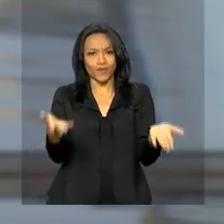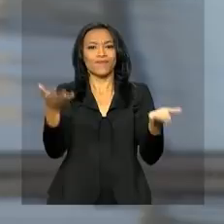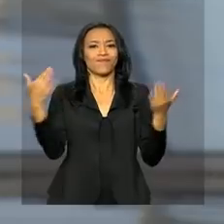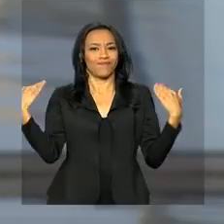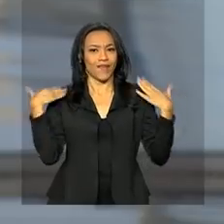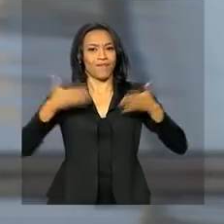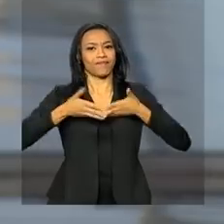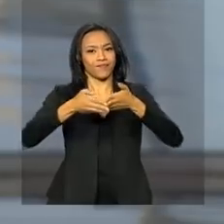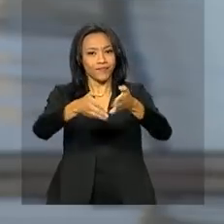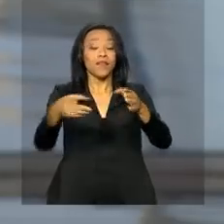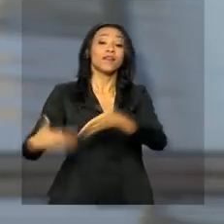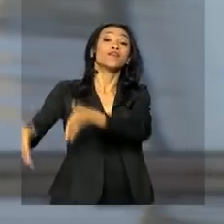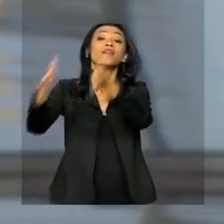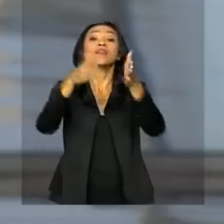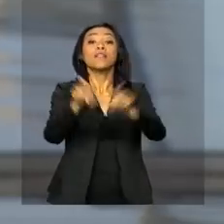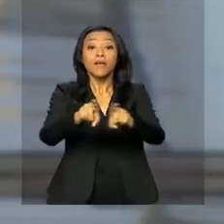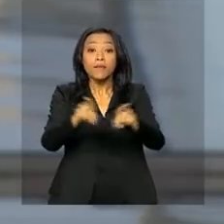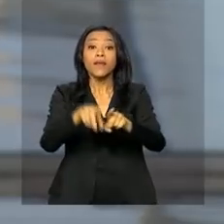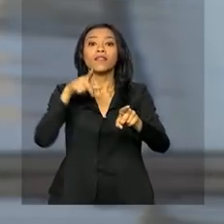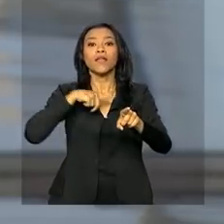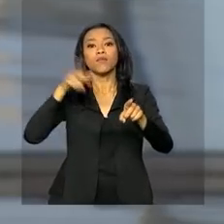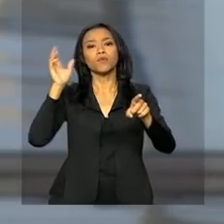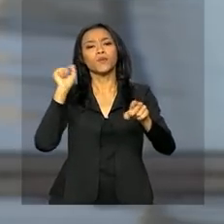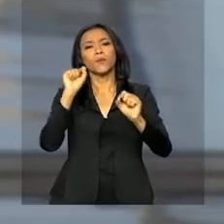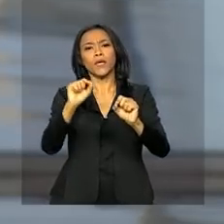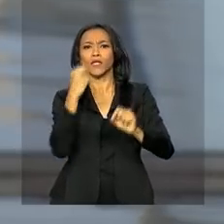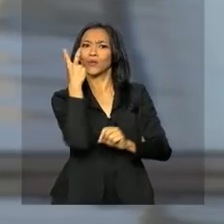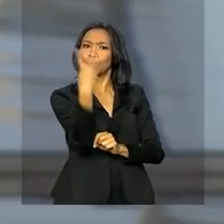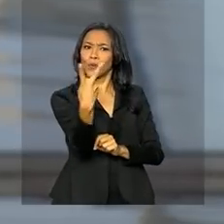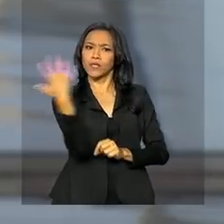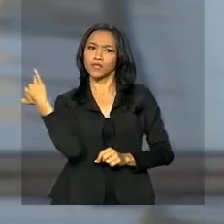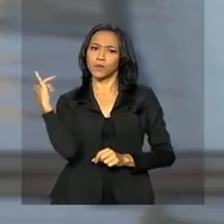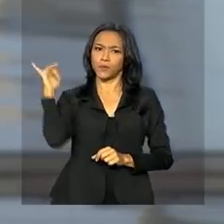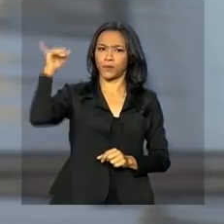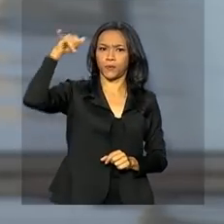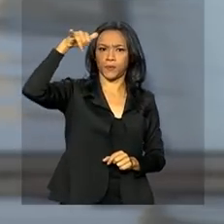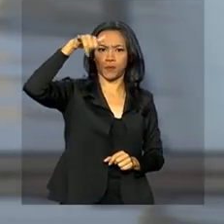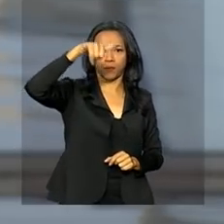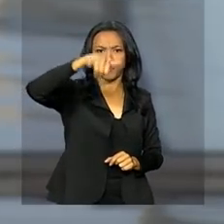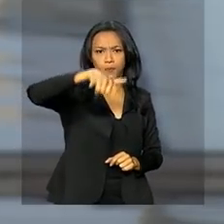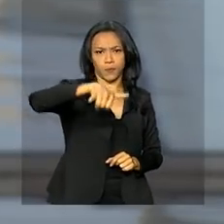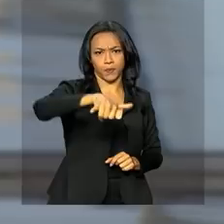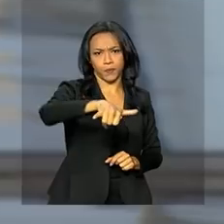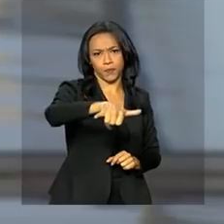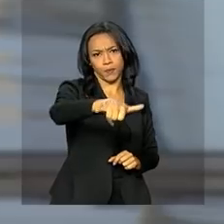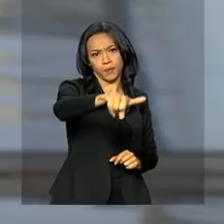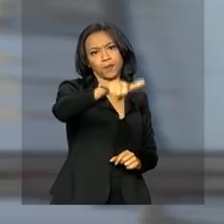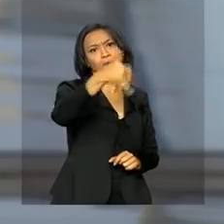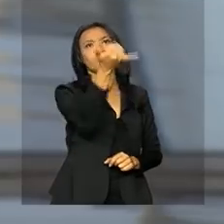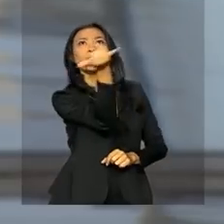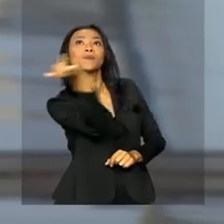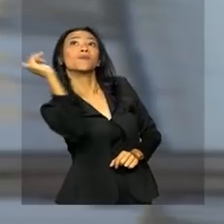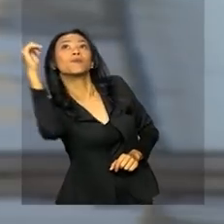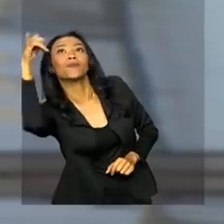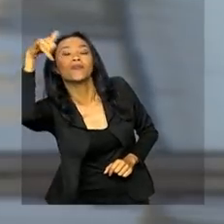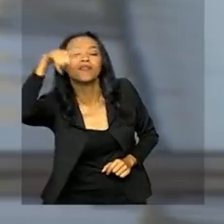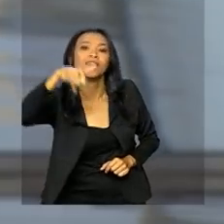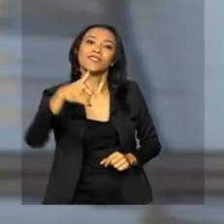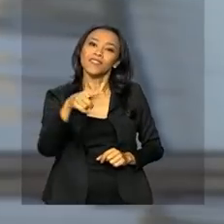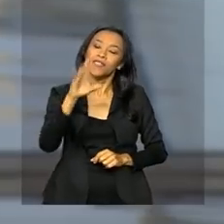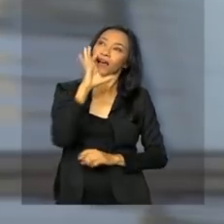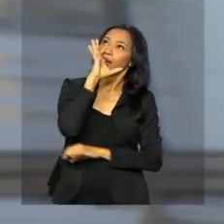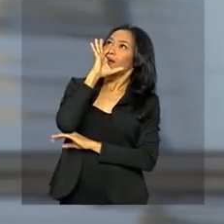teremos também nosso destacamento aéreo aí, com duas aeronaves fazendo, a aeronave de asa rotativa, fazendo a demonstração junto